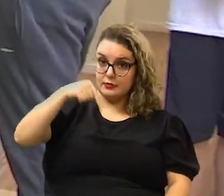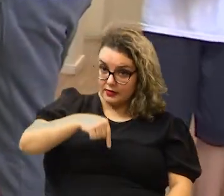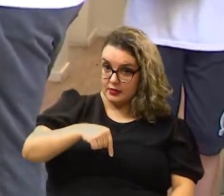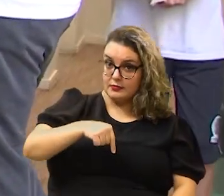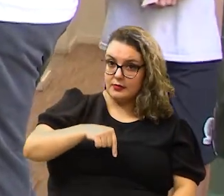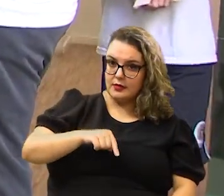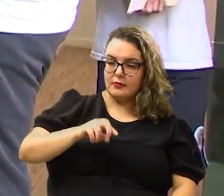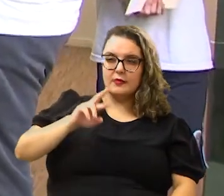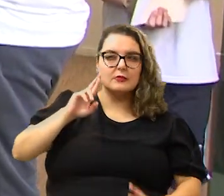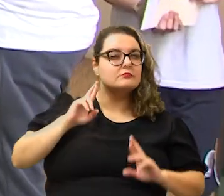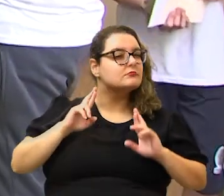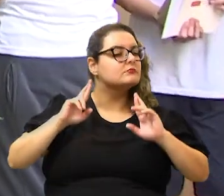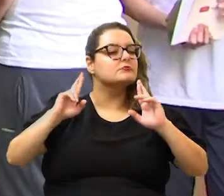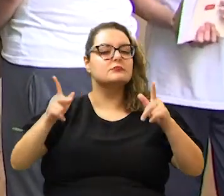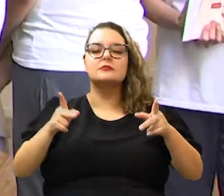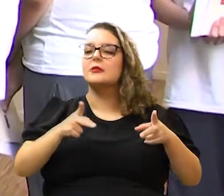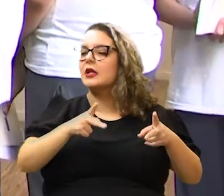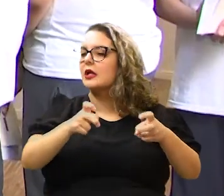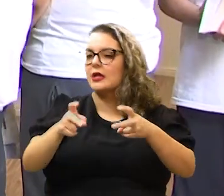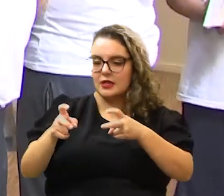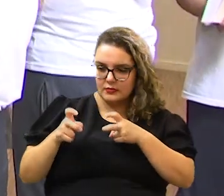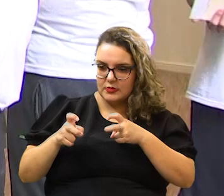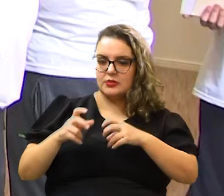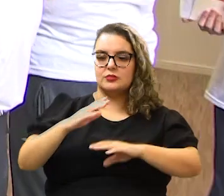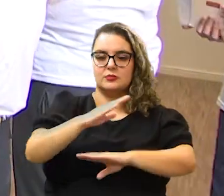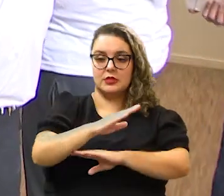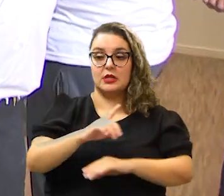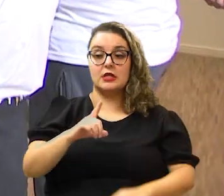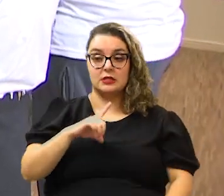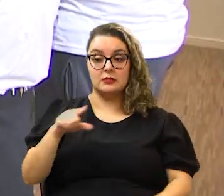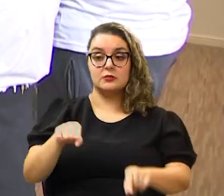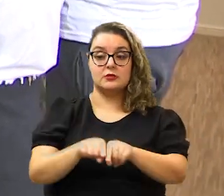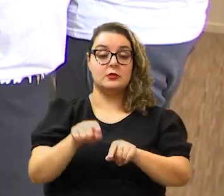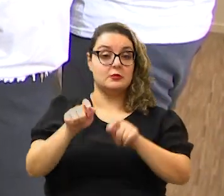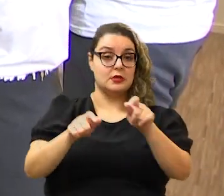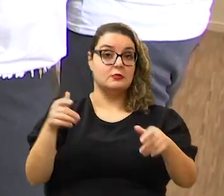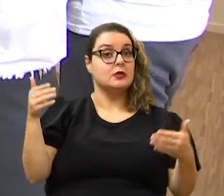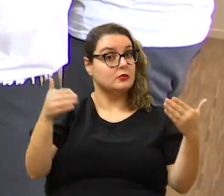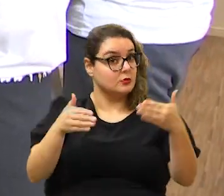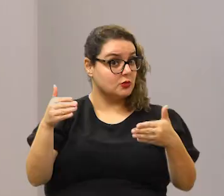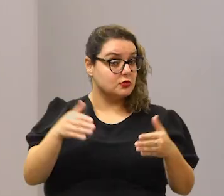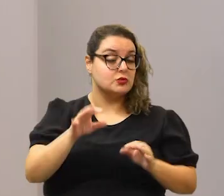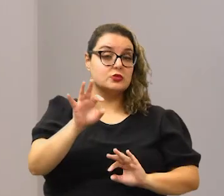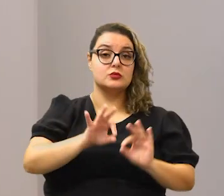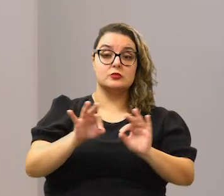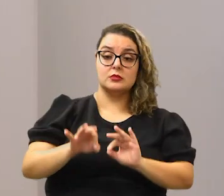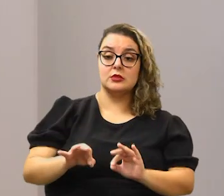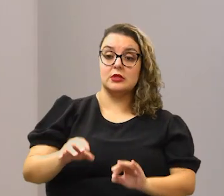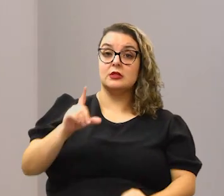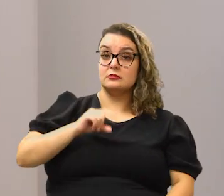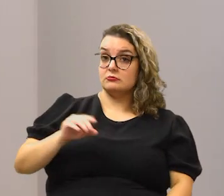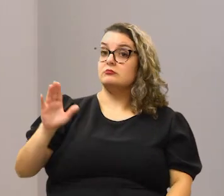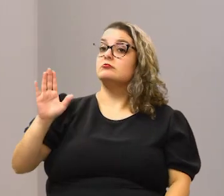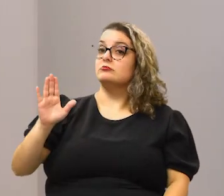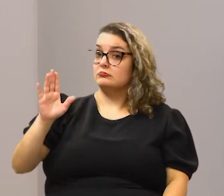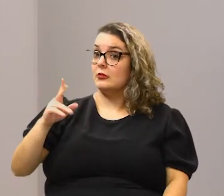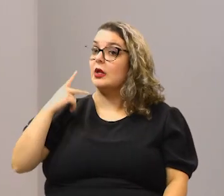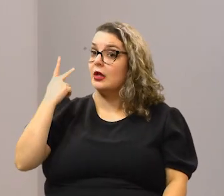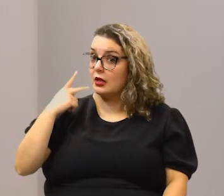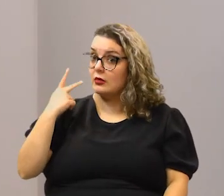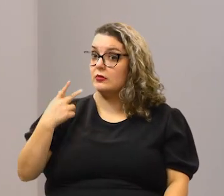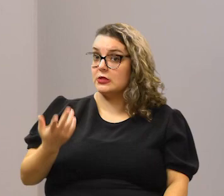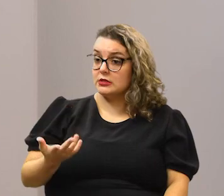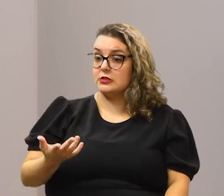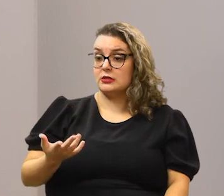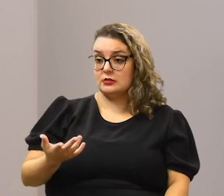temos, inclusive, pessoas que participaram desses projetos que saem candidatos a vereador, né? É uma semente que a